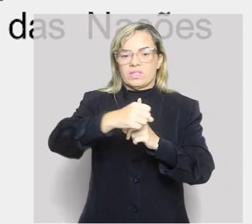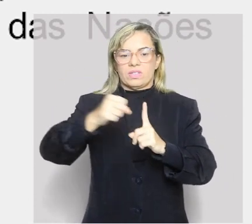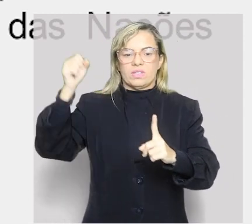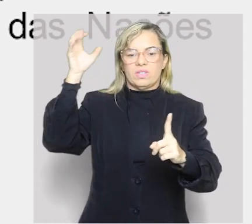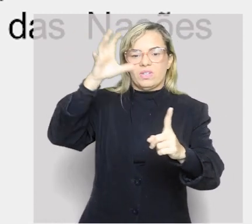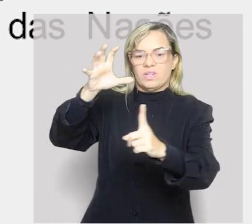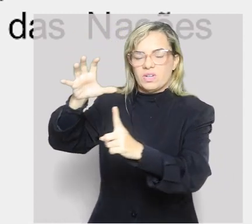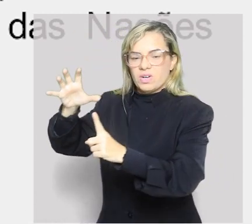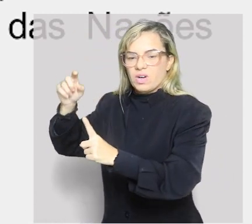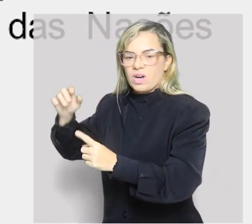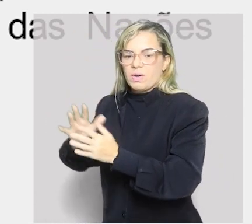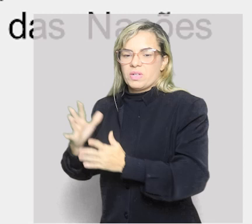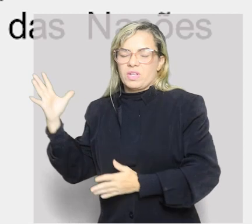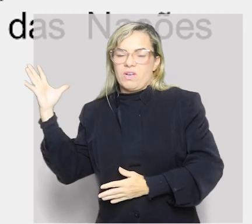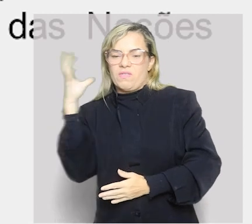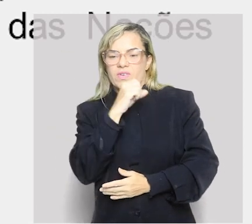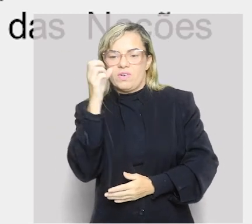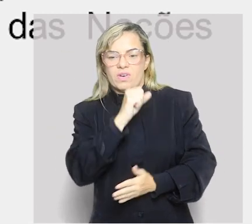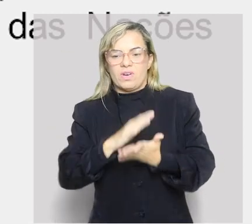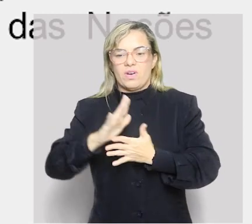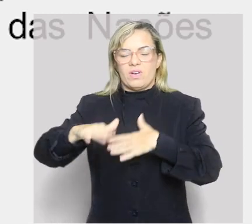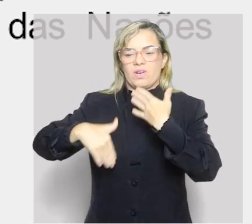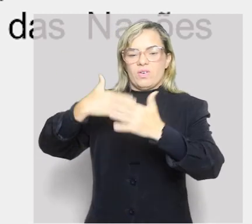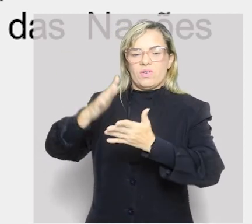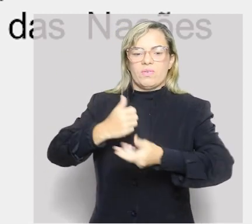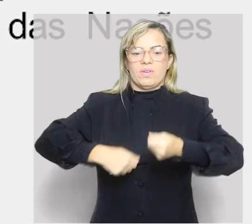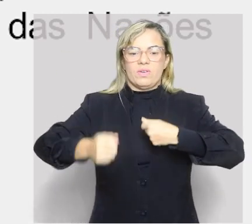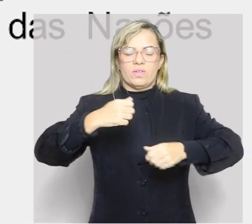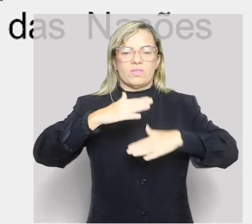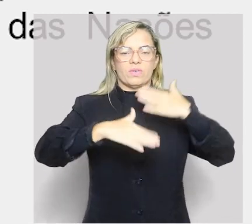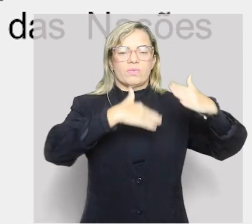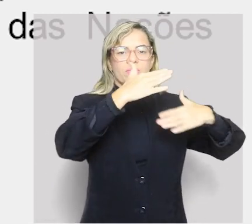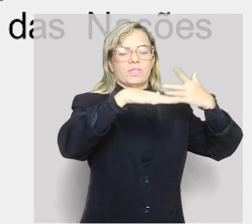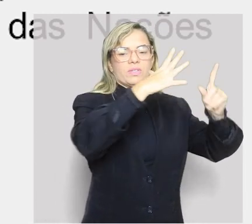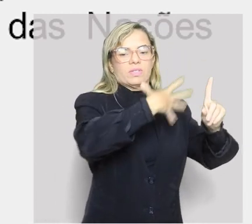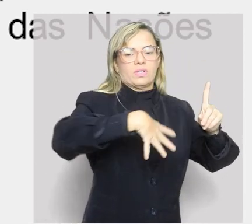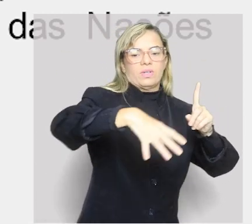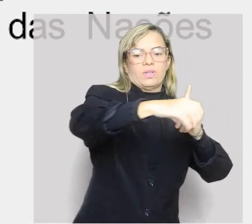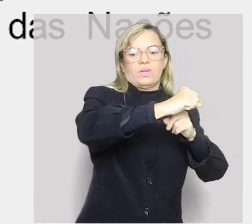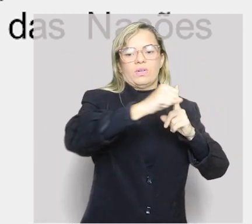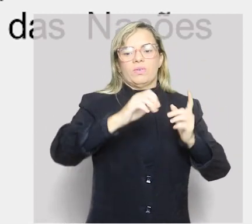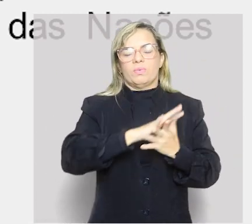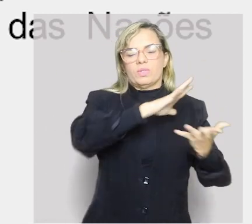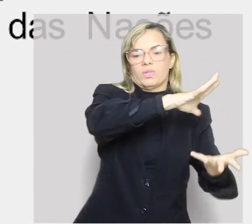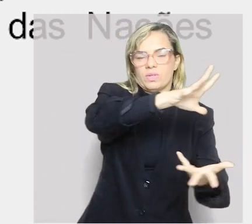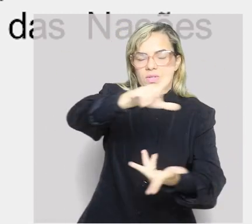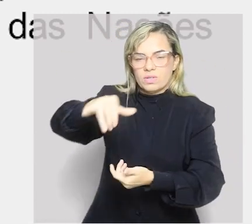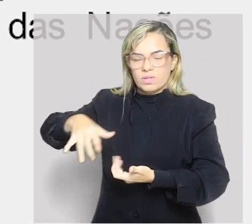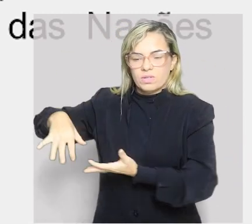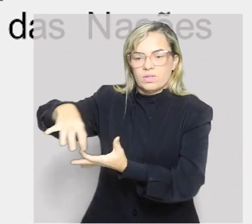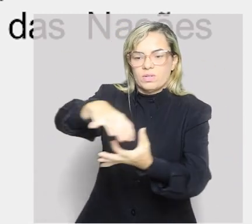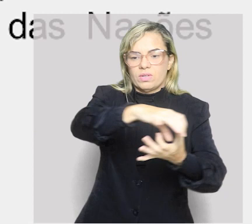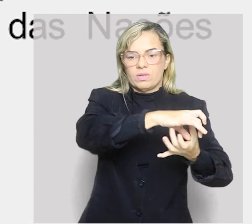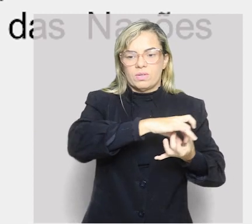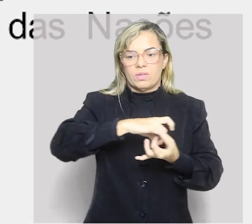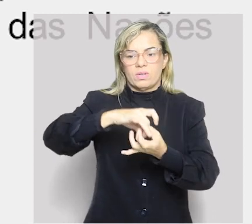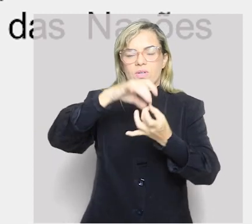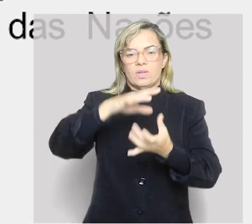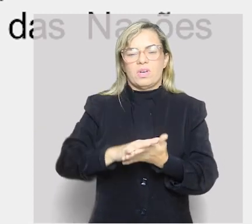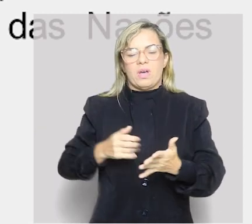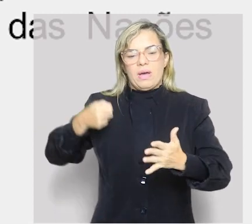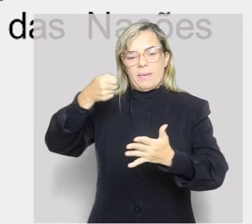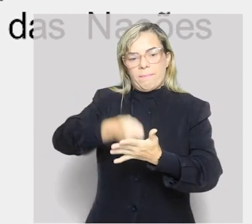oferecendo ferramentas para rápidos avanços na economia e no desenvolvimento social. O mundo globalizado